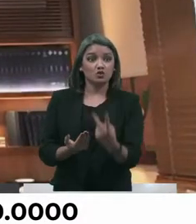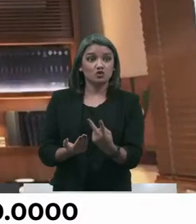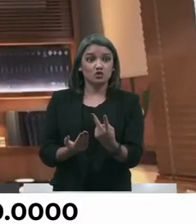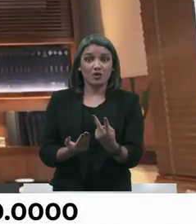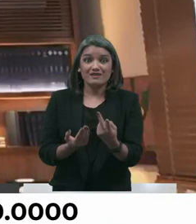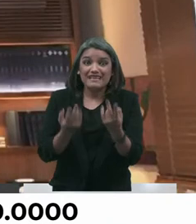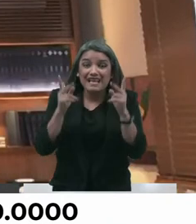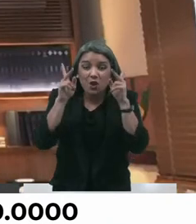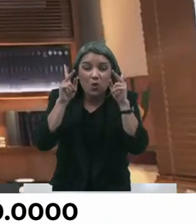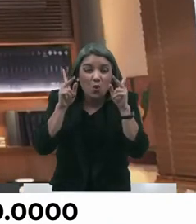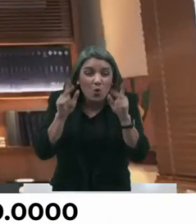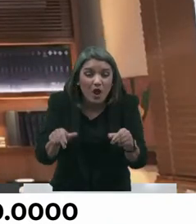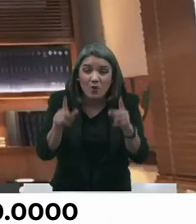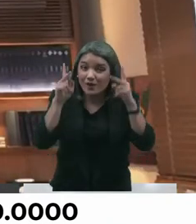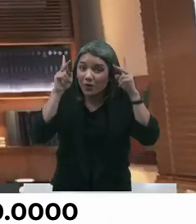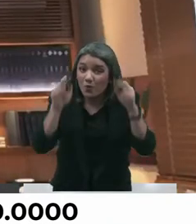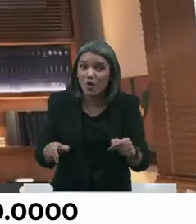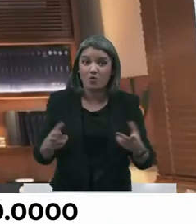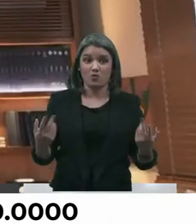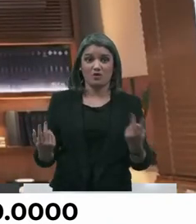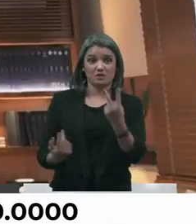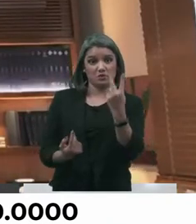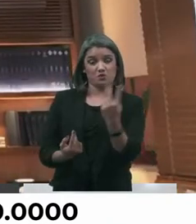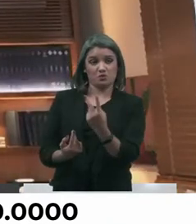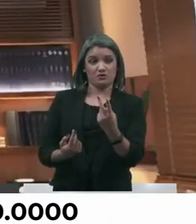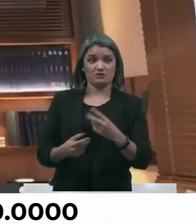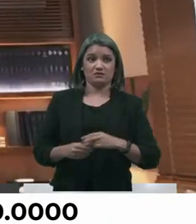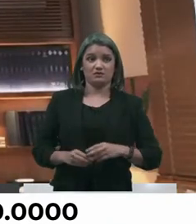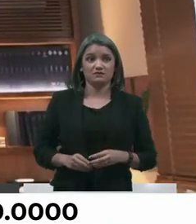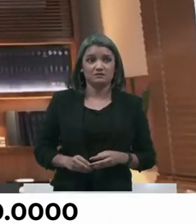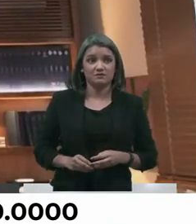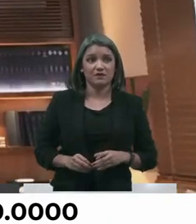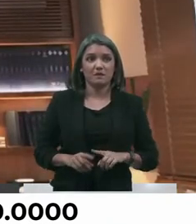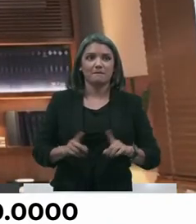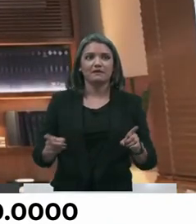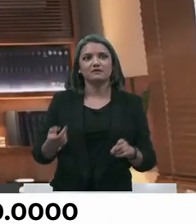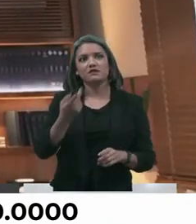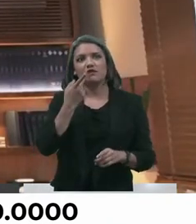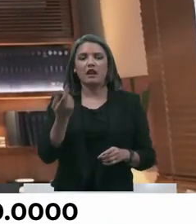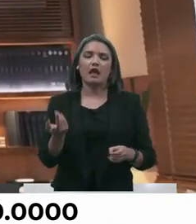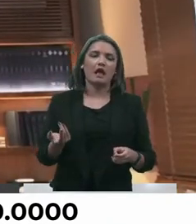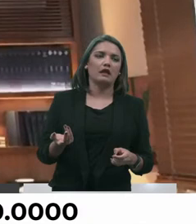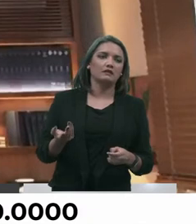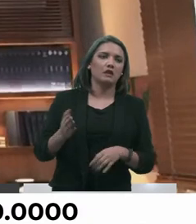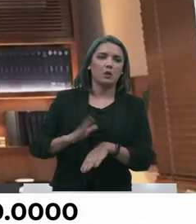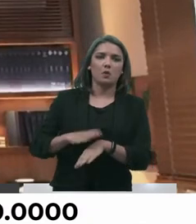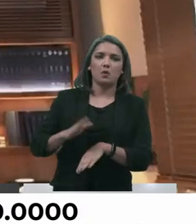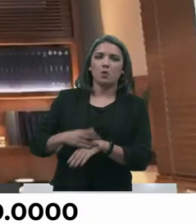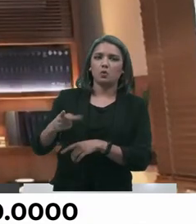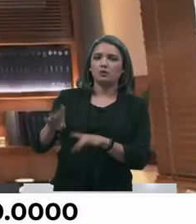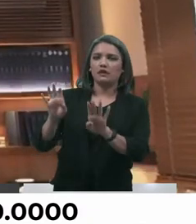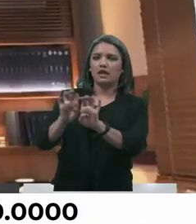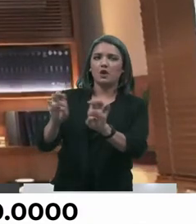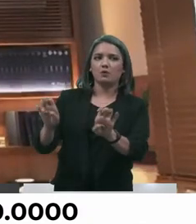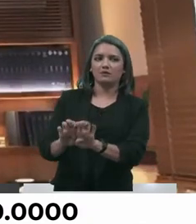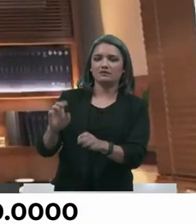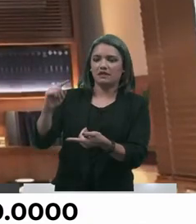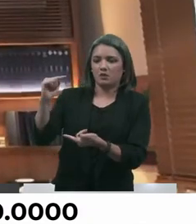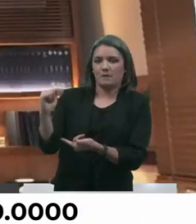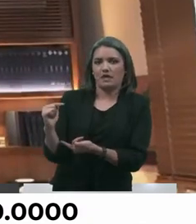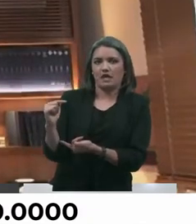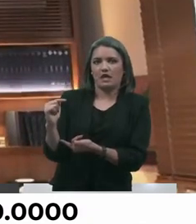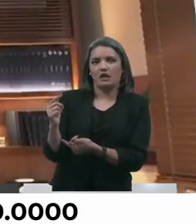são idênticas. Essa história de que o exemplar dele seria uma estatueta de mesa, isso